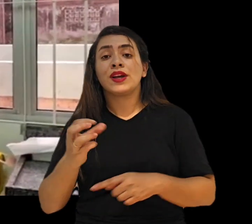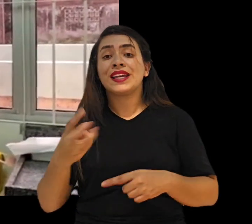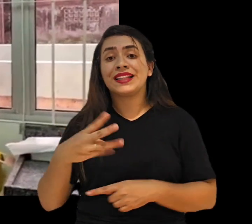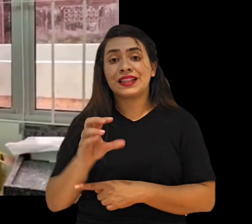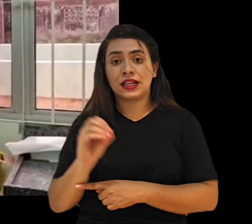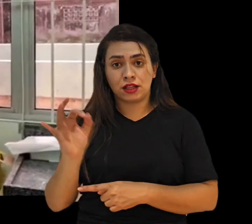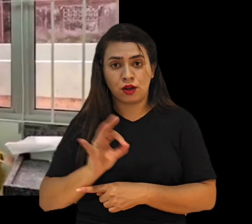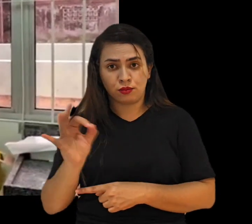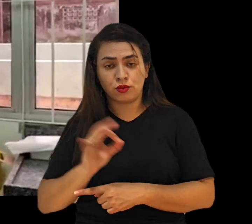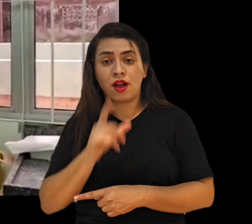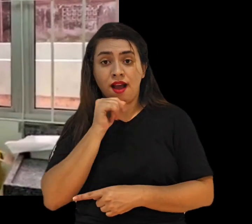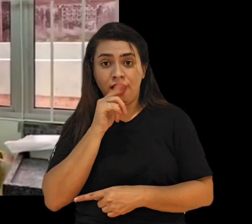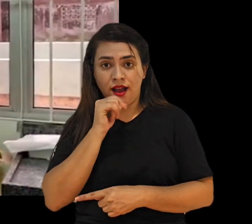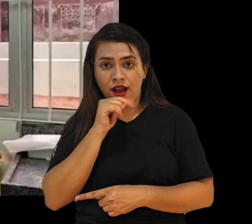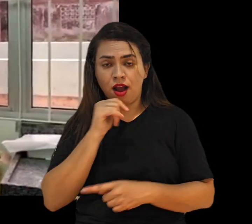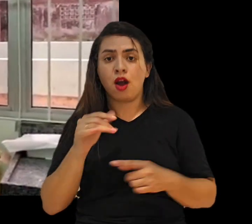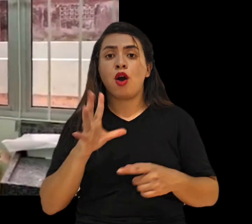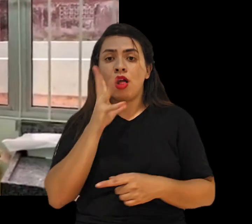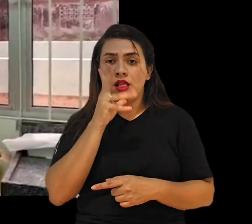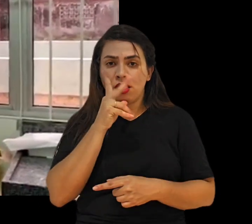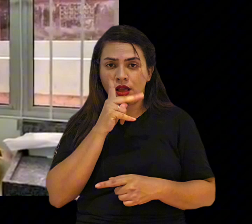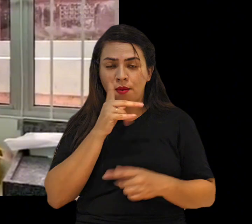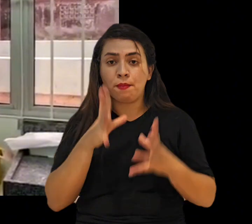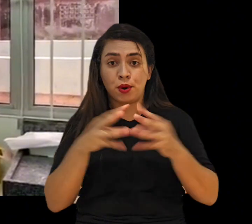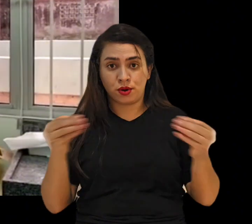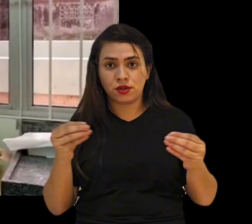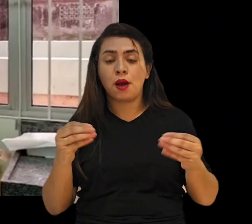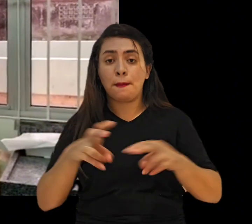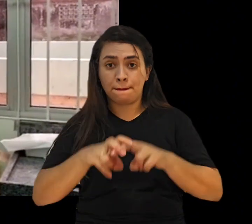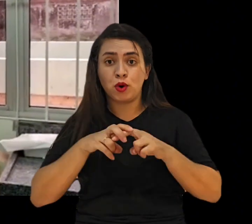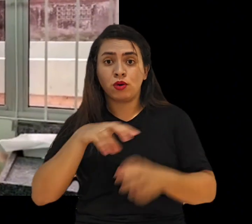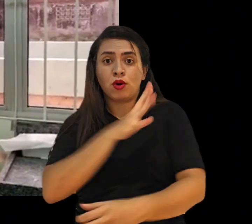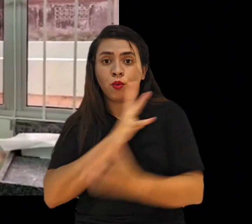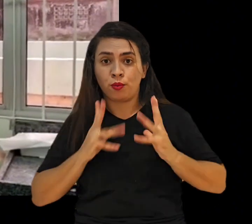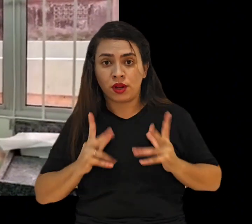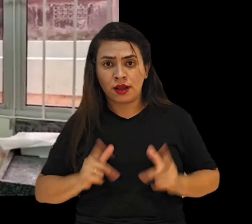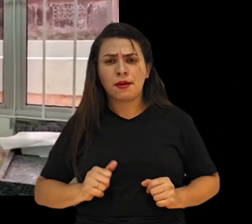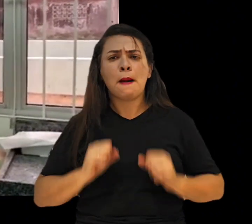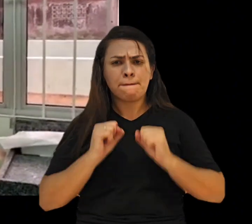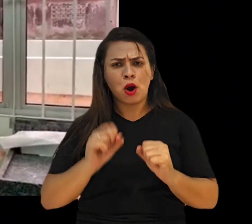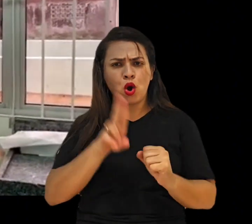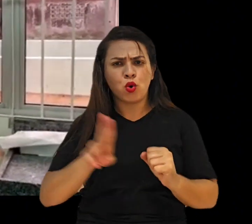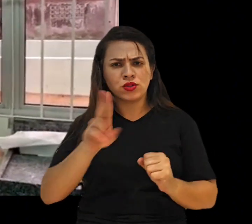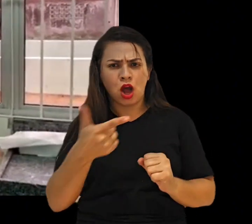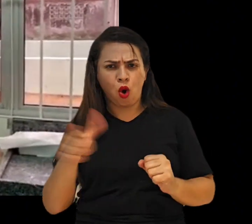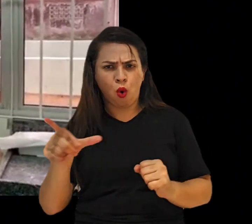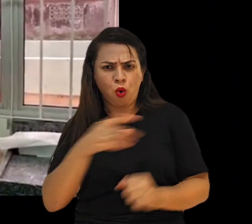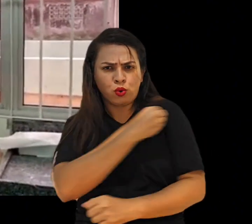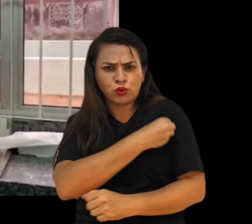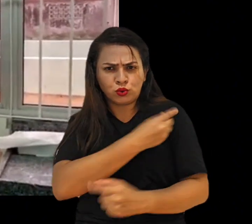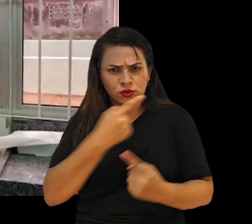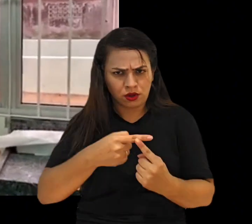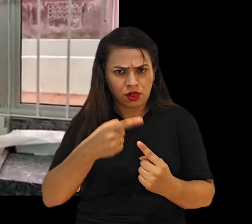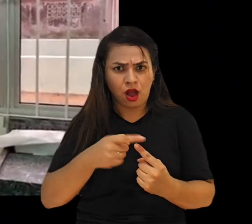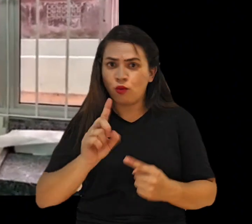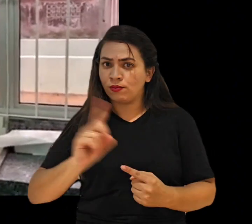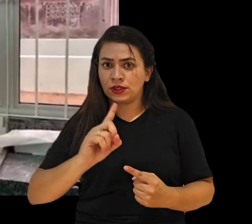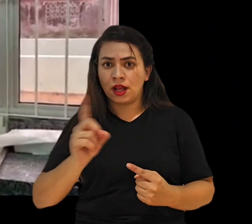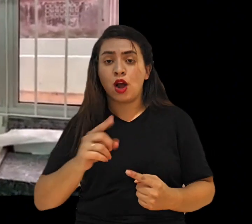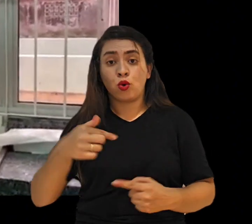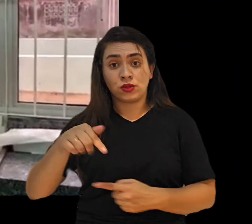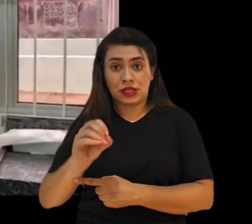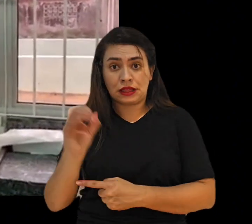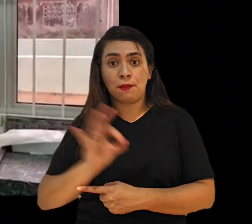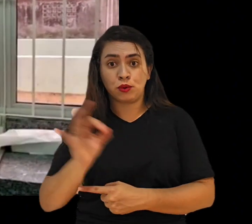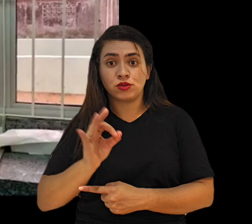evaporar. Por isso que ele acaba desinfetando. Não posso usar o de 40, o de 80, o de 90, não. O 70 é o melhor. Por isso que agora